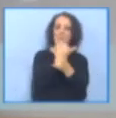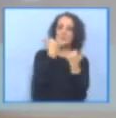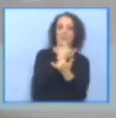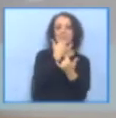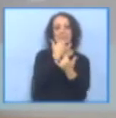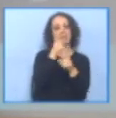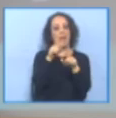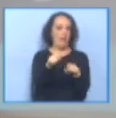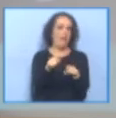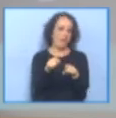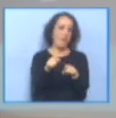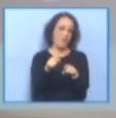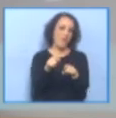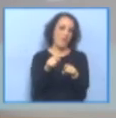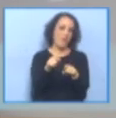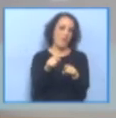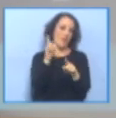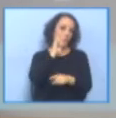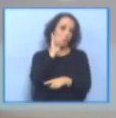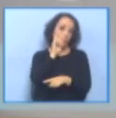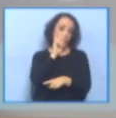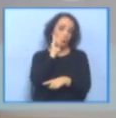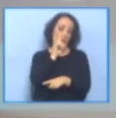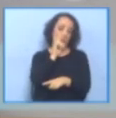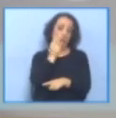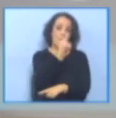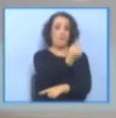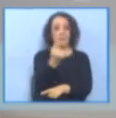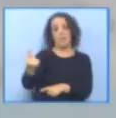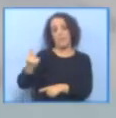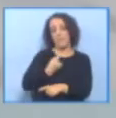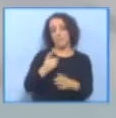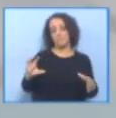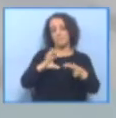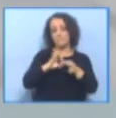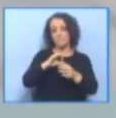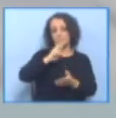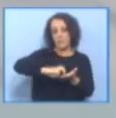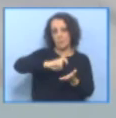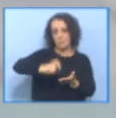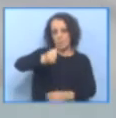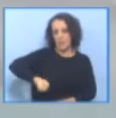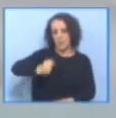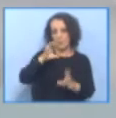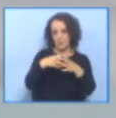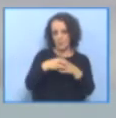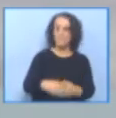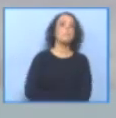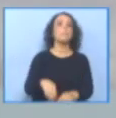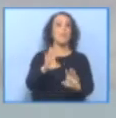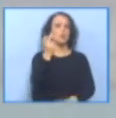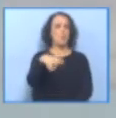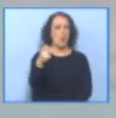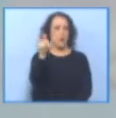digamos assim, e bastante importante na vida de cada caminheiro, companheiro. Mas esta é uma preocupação que a Joana Bacelar não